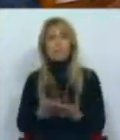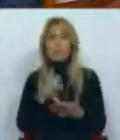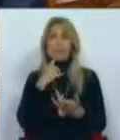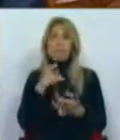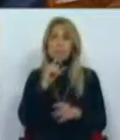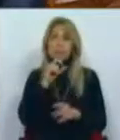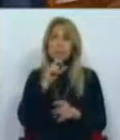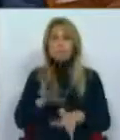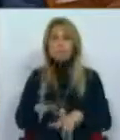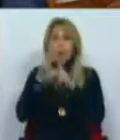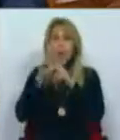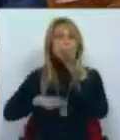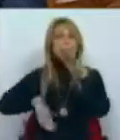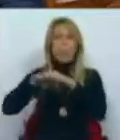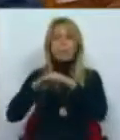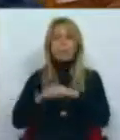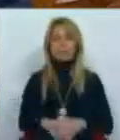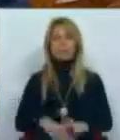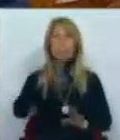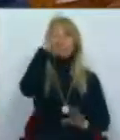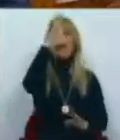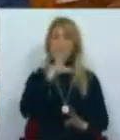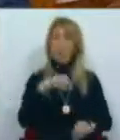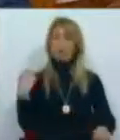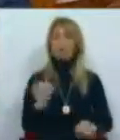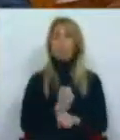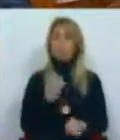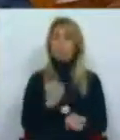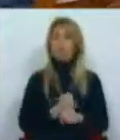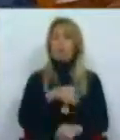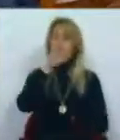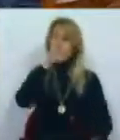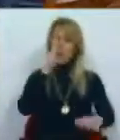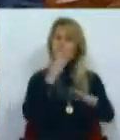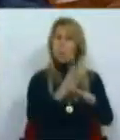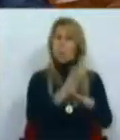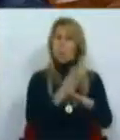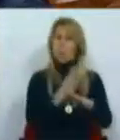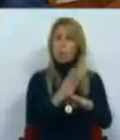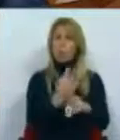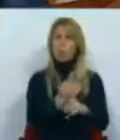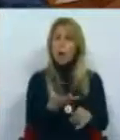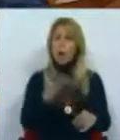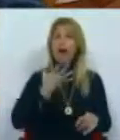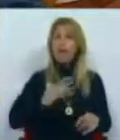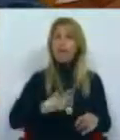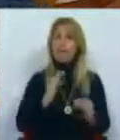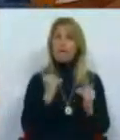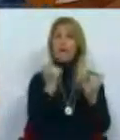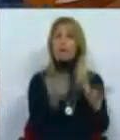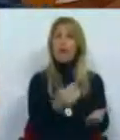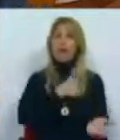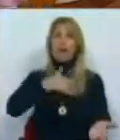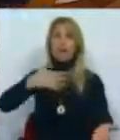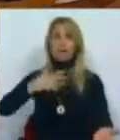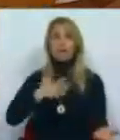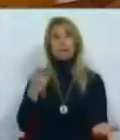máximo. O Governo está a trabalhar arduamente no sentido de transferir para as empresas e para a